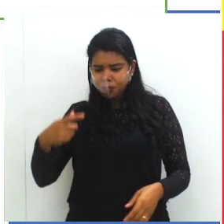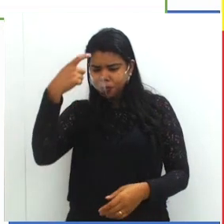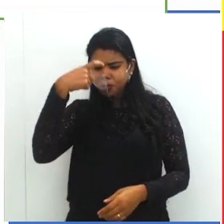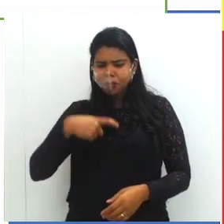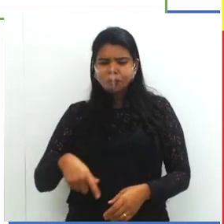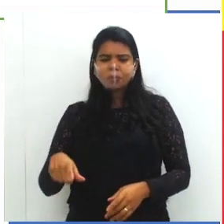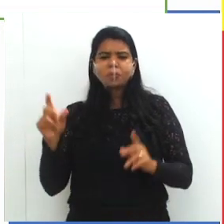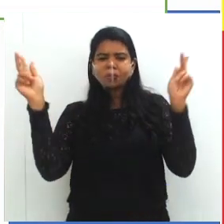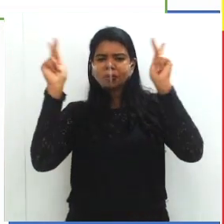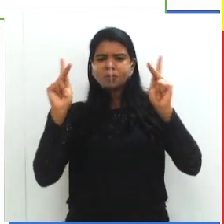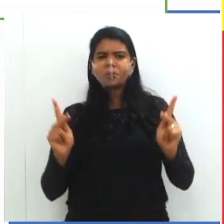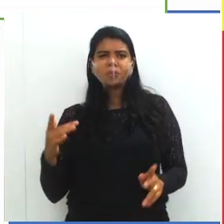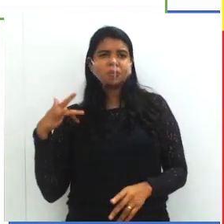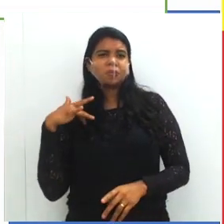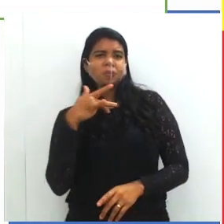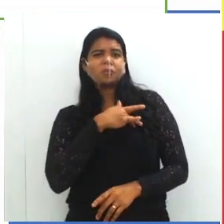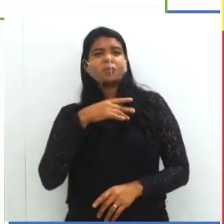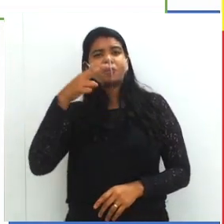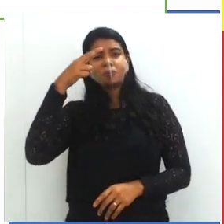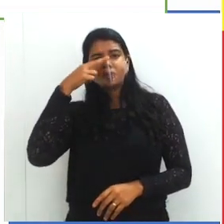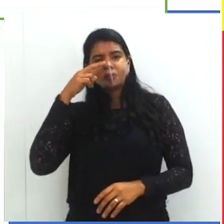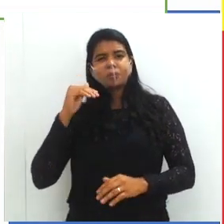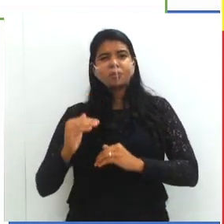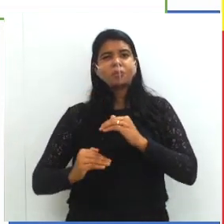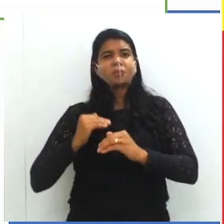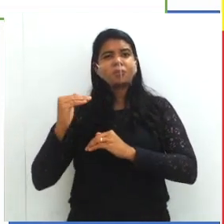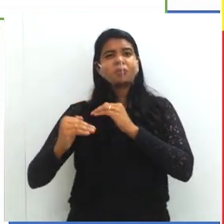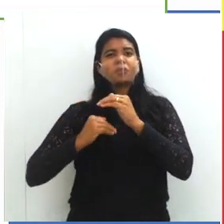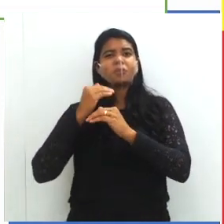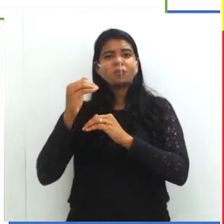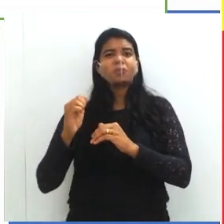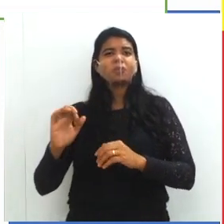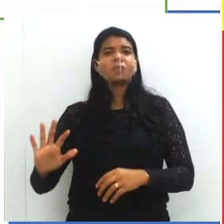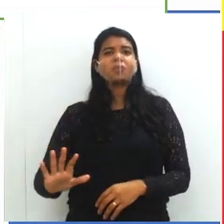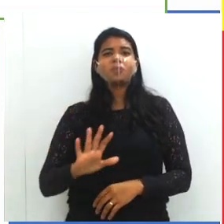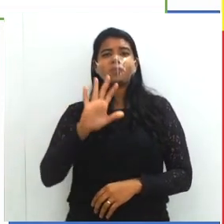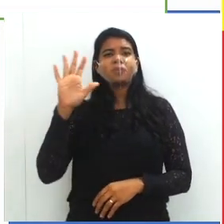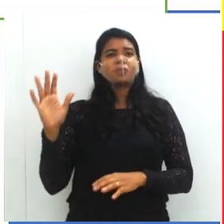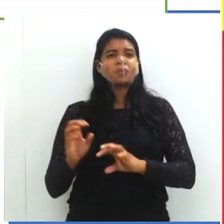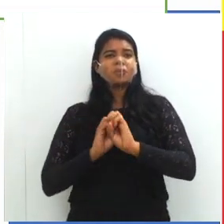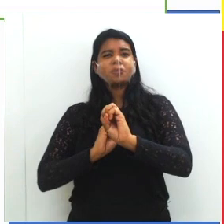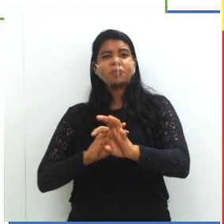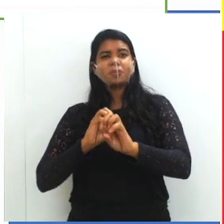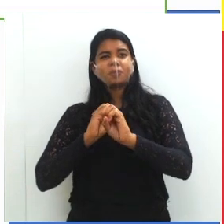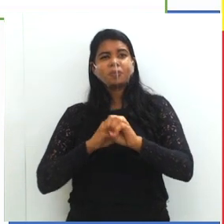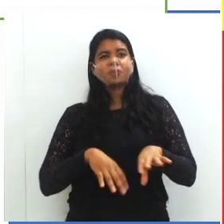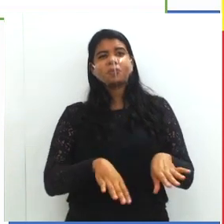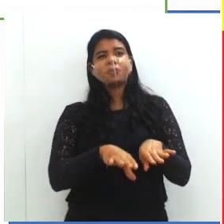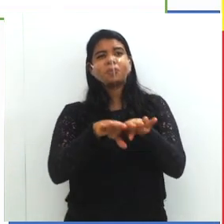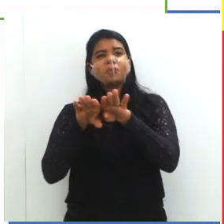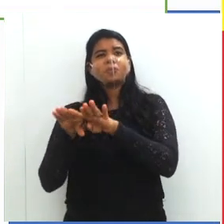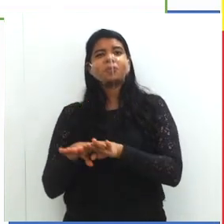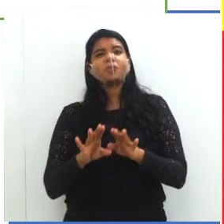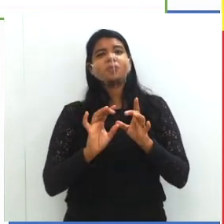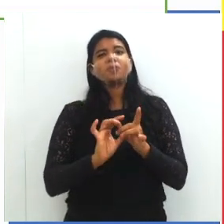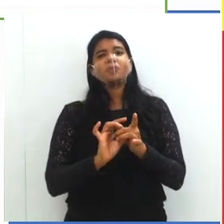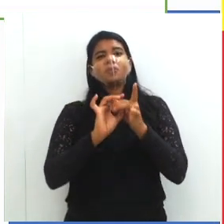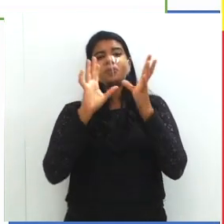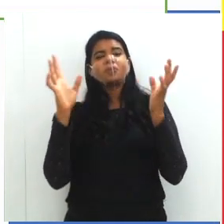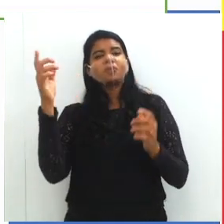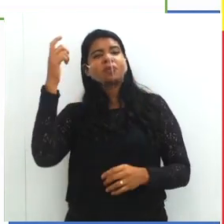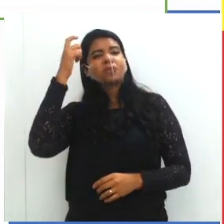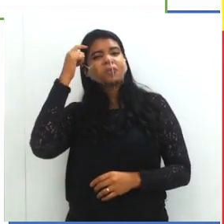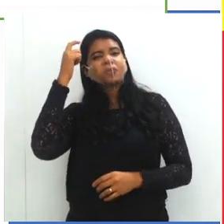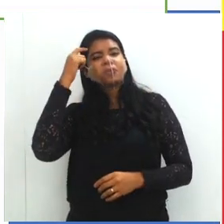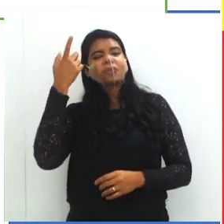paz, saúde, crença, progresso, nacionalidade, educação, igualdade, liberdade